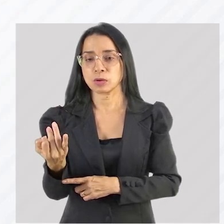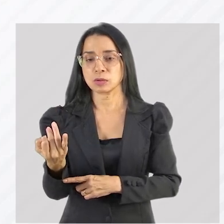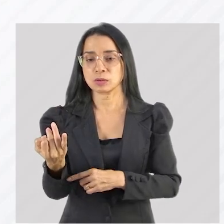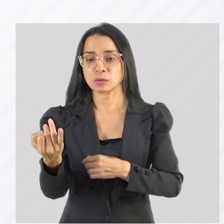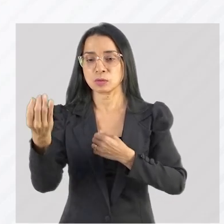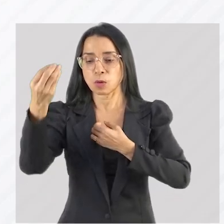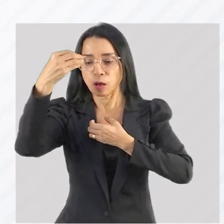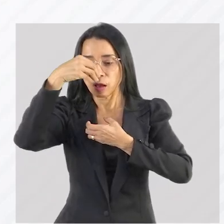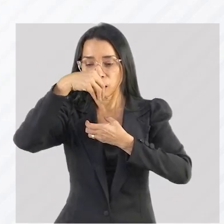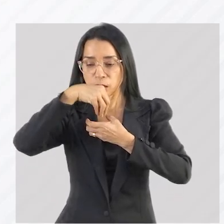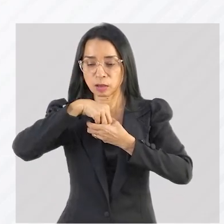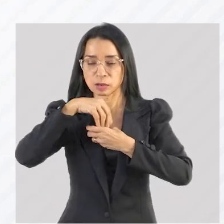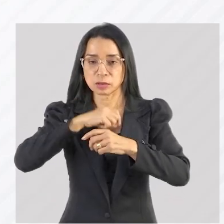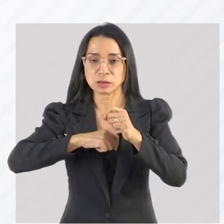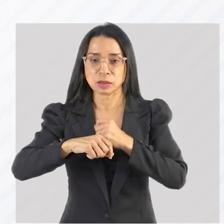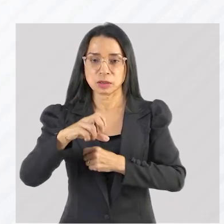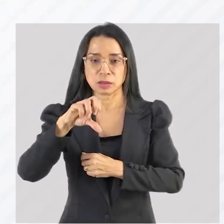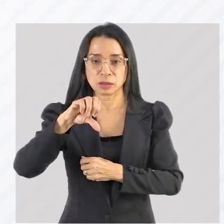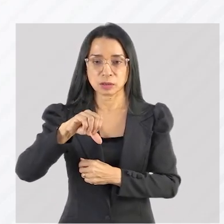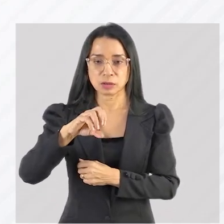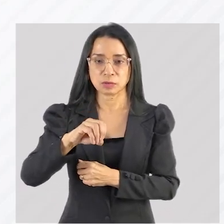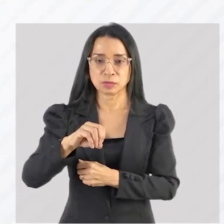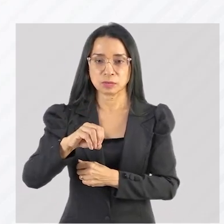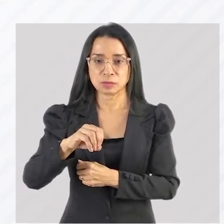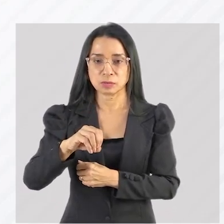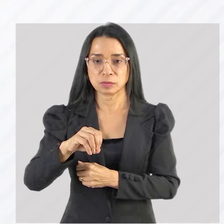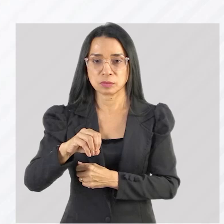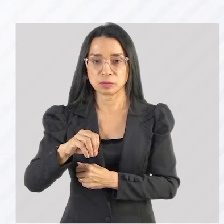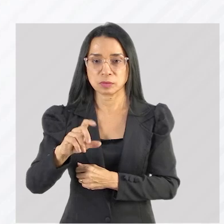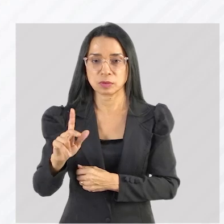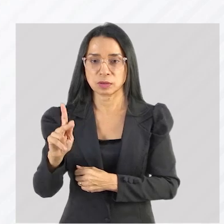insere? 90